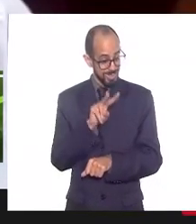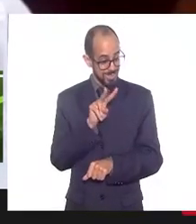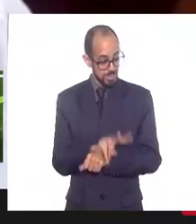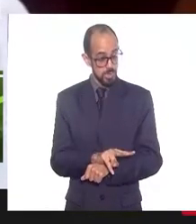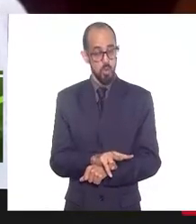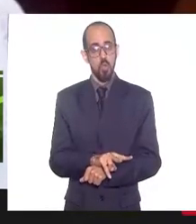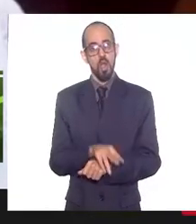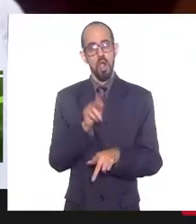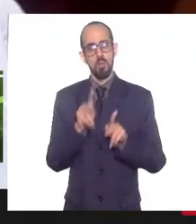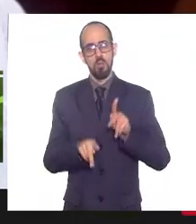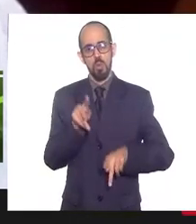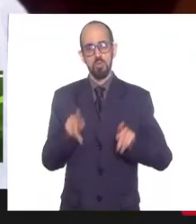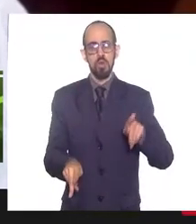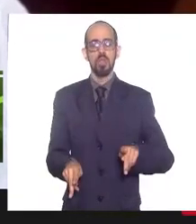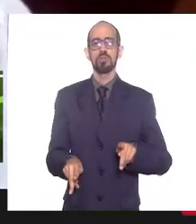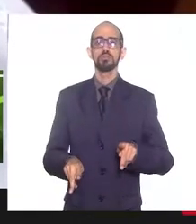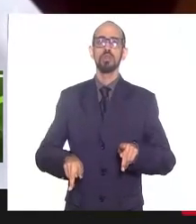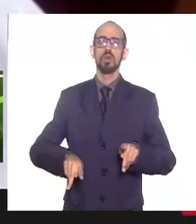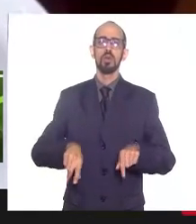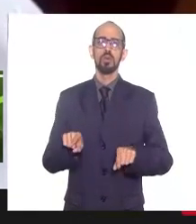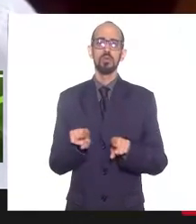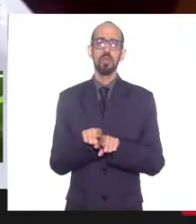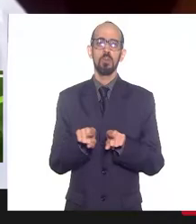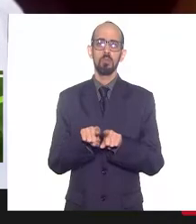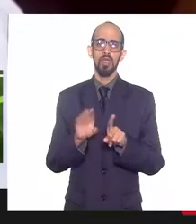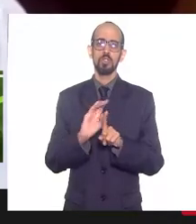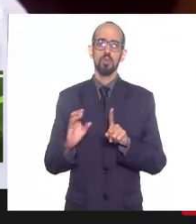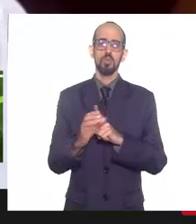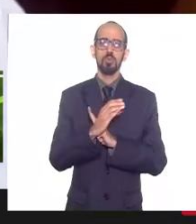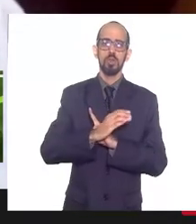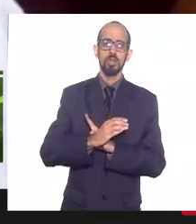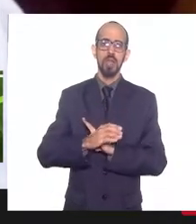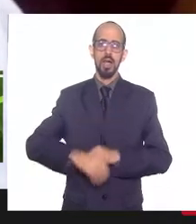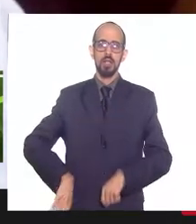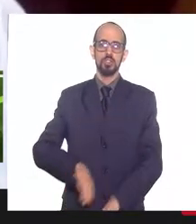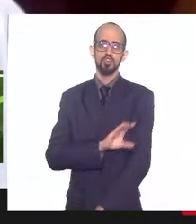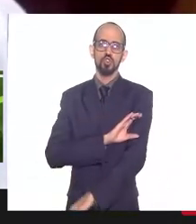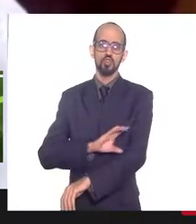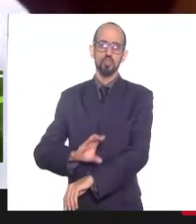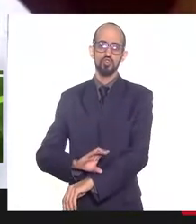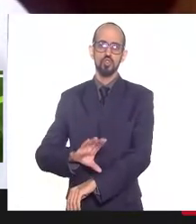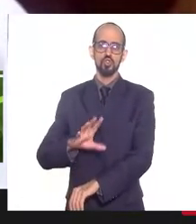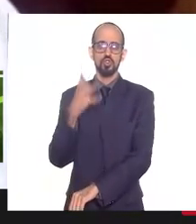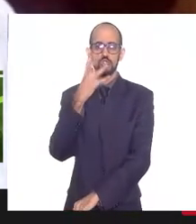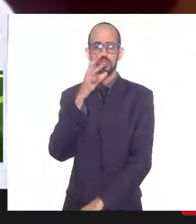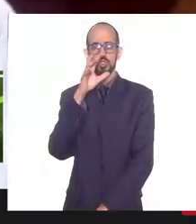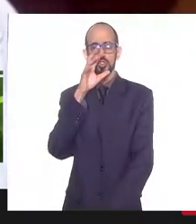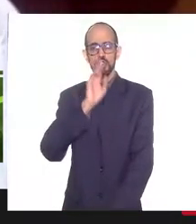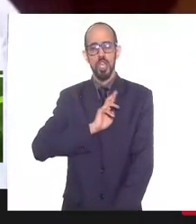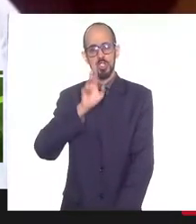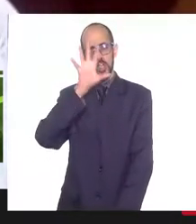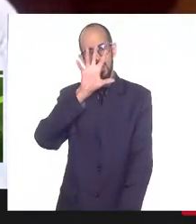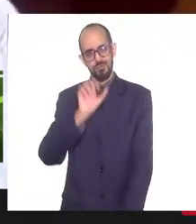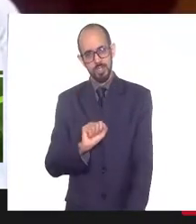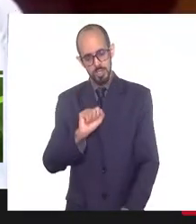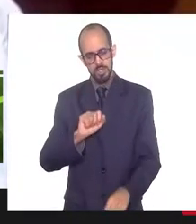proteção ao povo e às comunidades tradicionais de terreiro. É preciso pensar nisso,